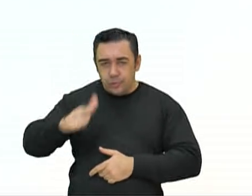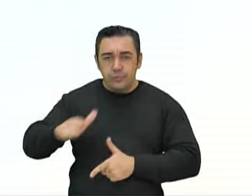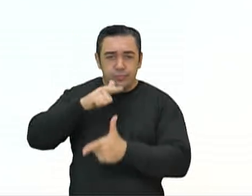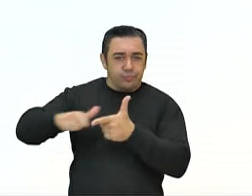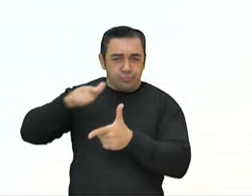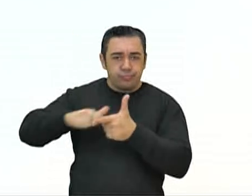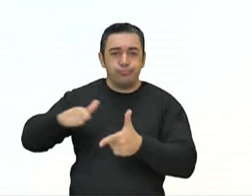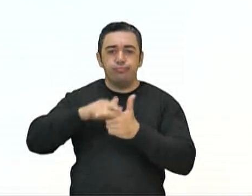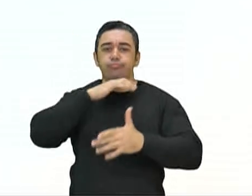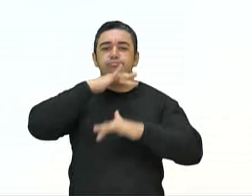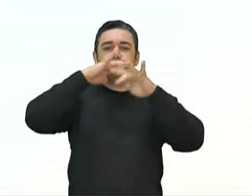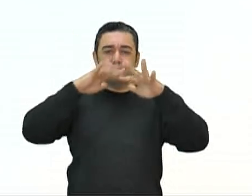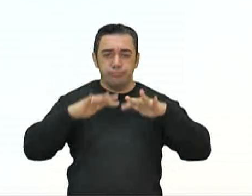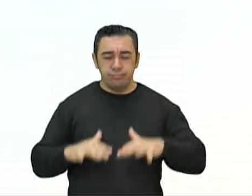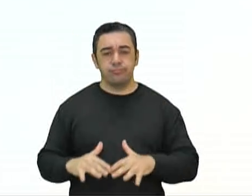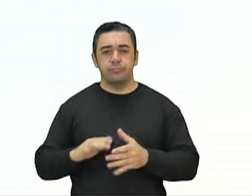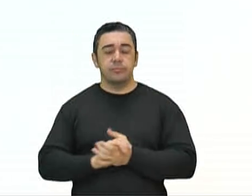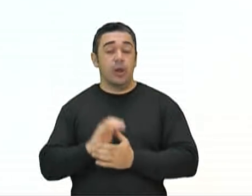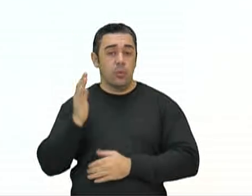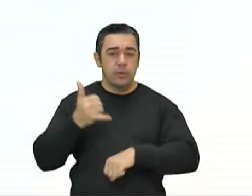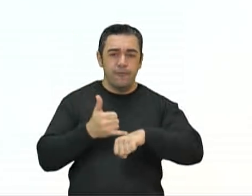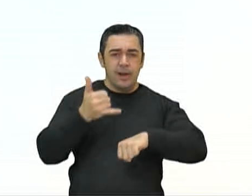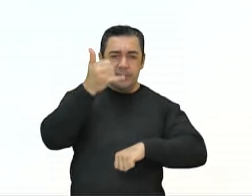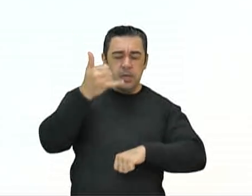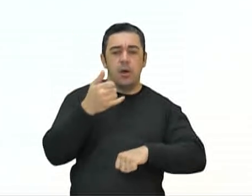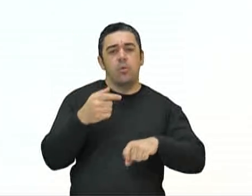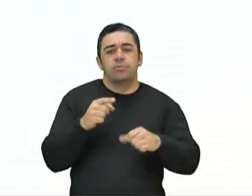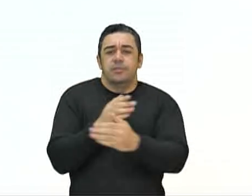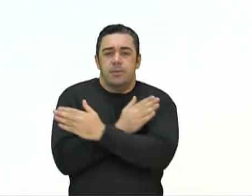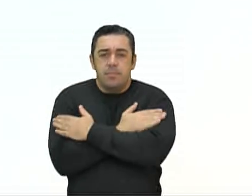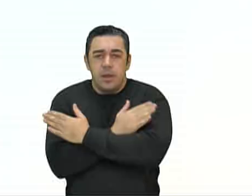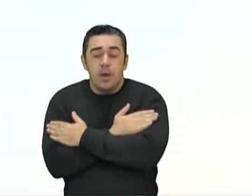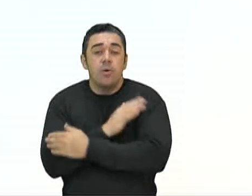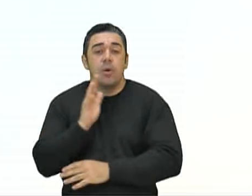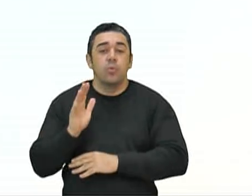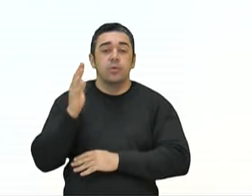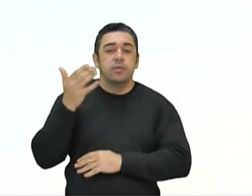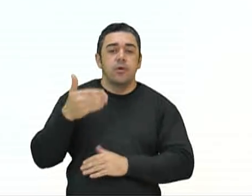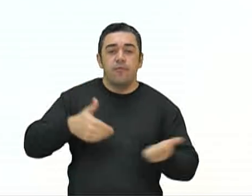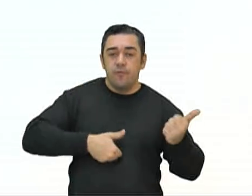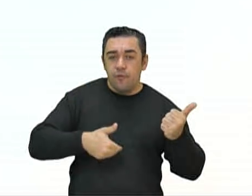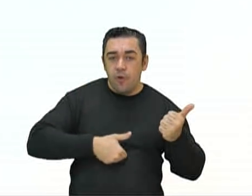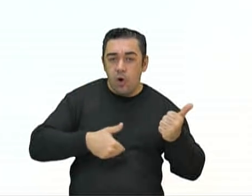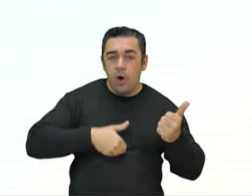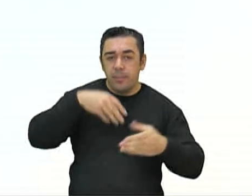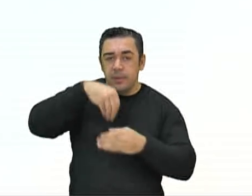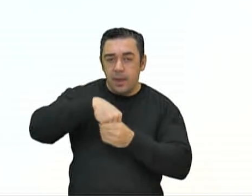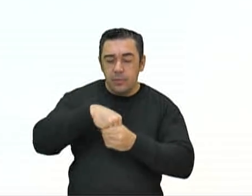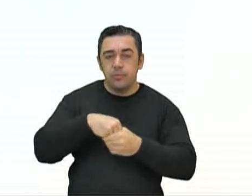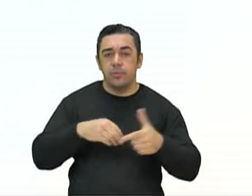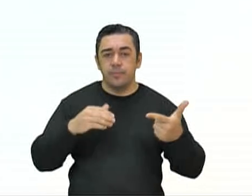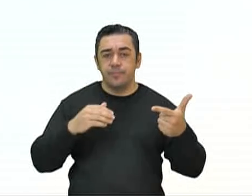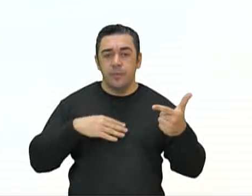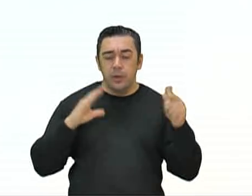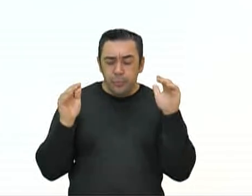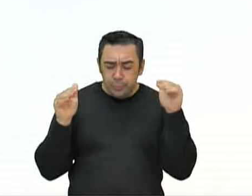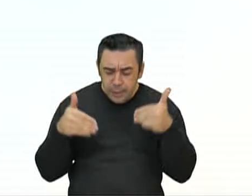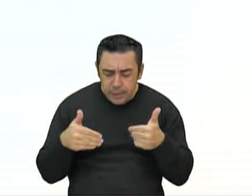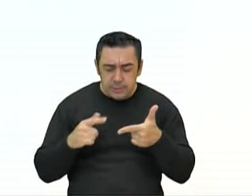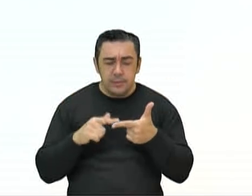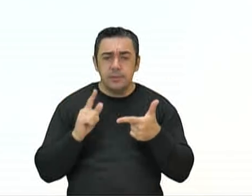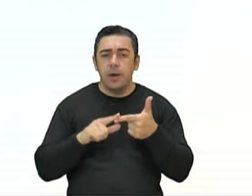caiu, inflação disparou e o desemprego trouxe consigo fome, humilhação e falta